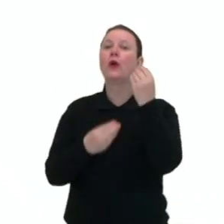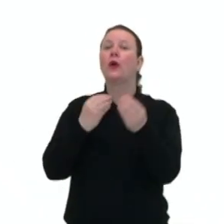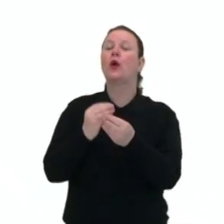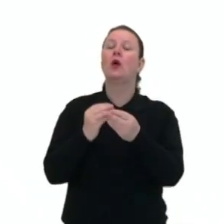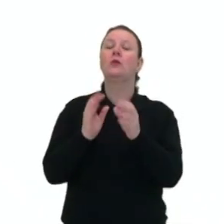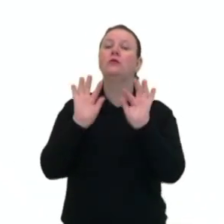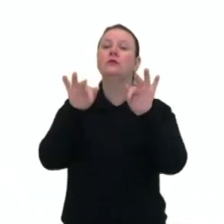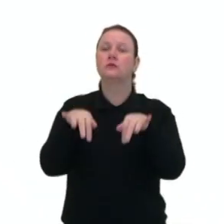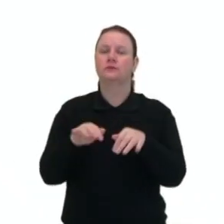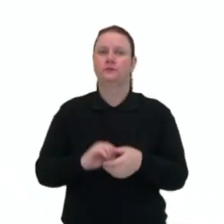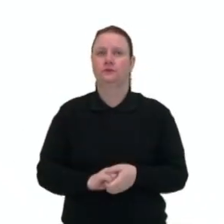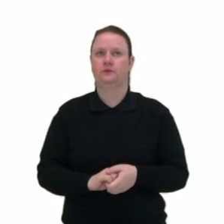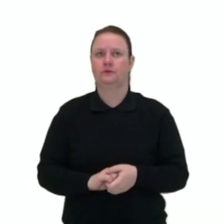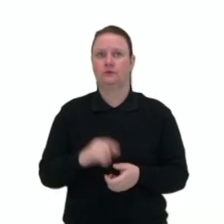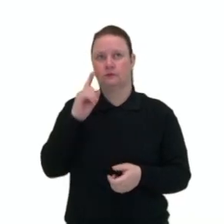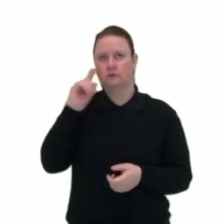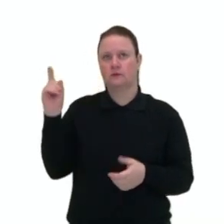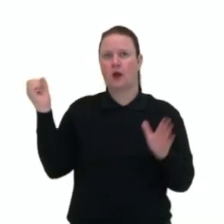Período marcado por grande